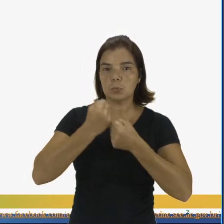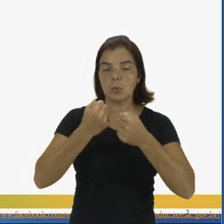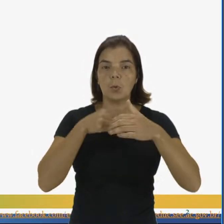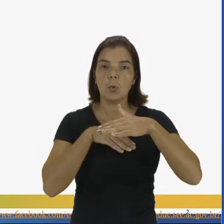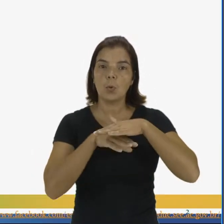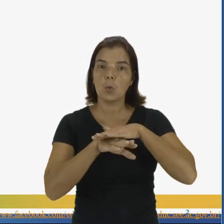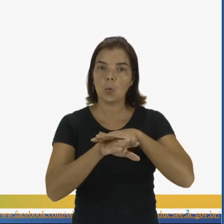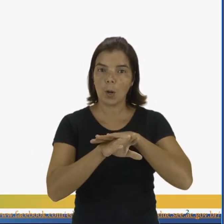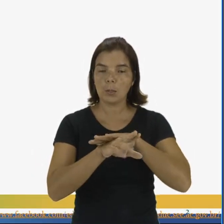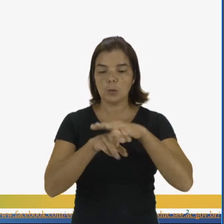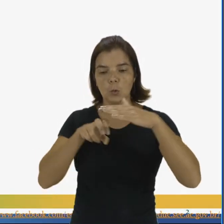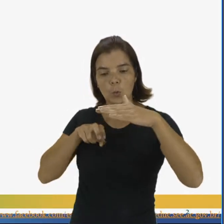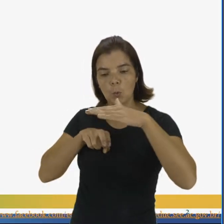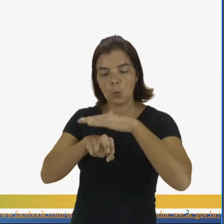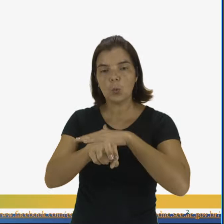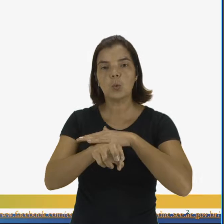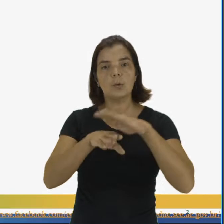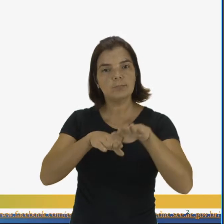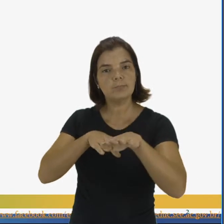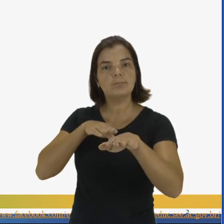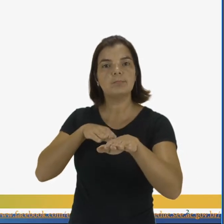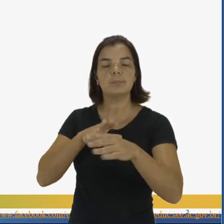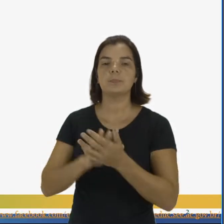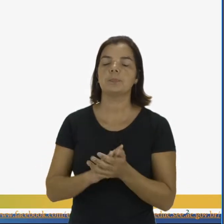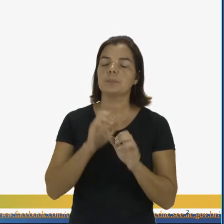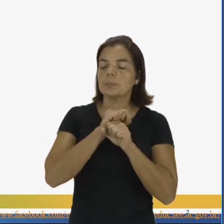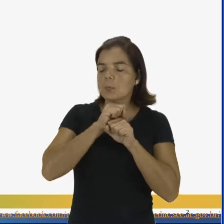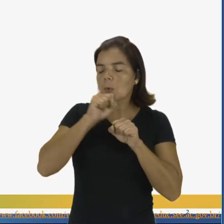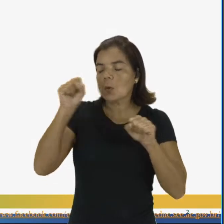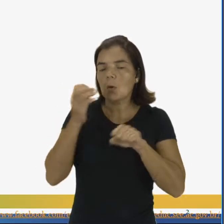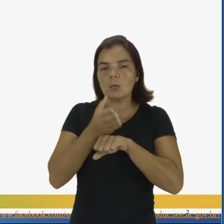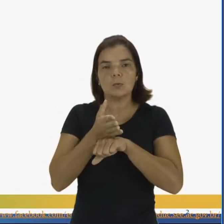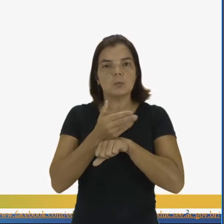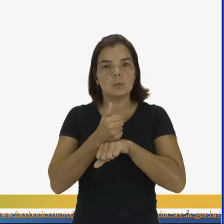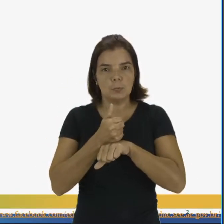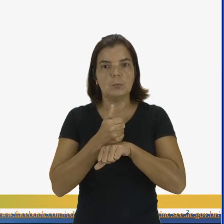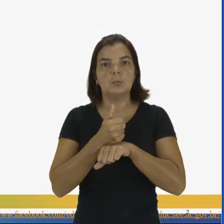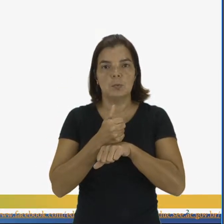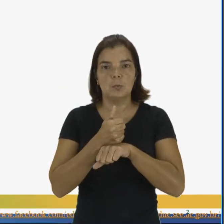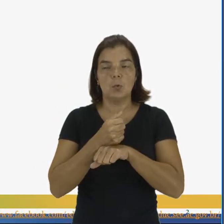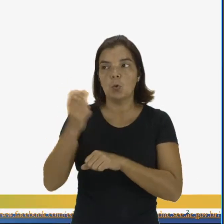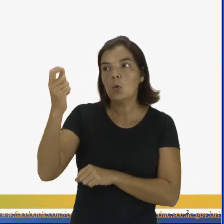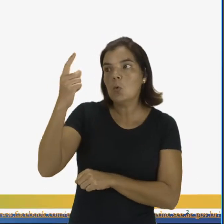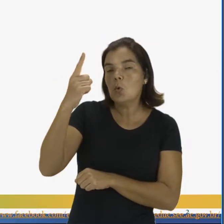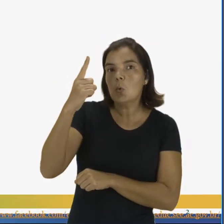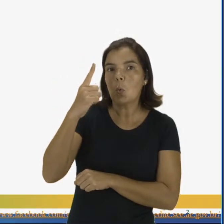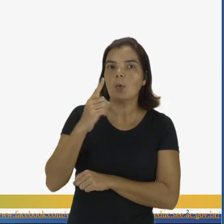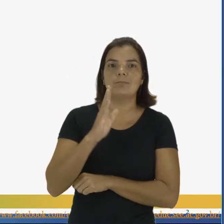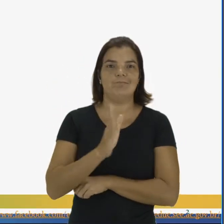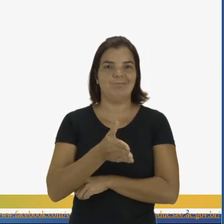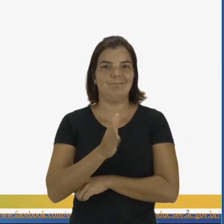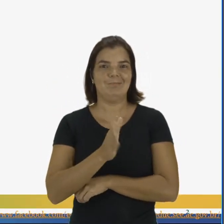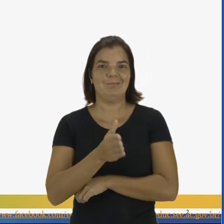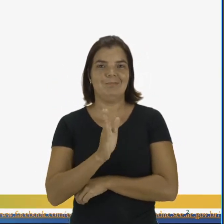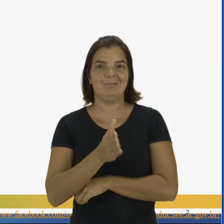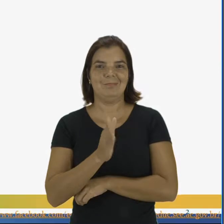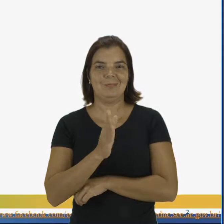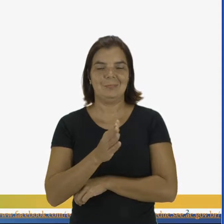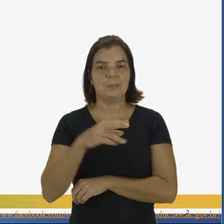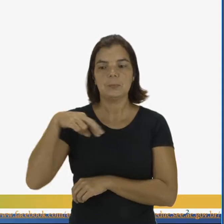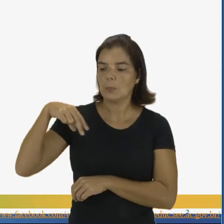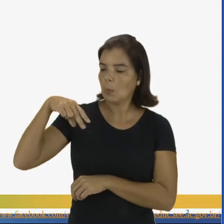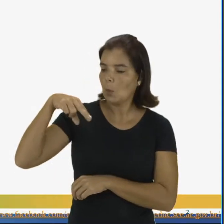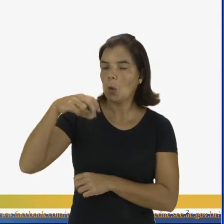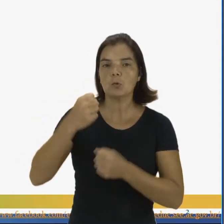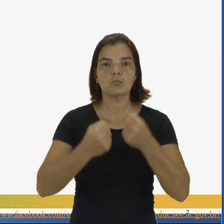guardou o veículo no estacionamento. Ao acordar na manhã seguinte, o sol já aparecia. Ao andar